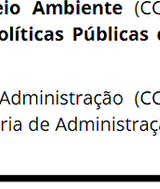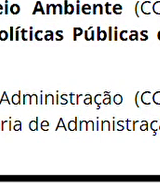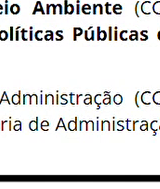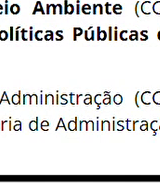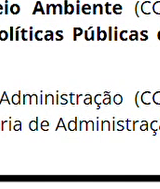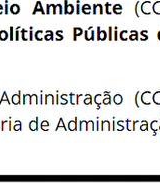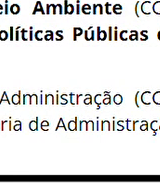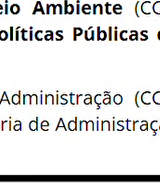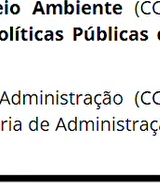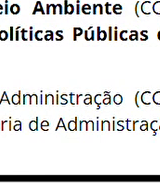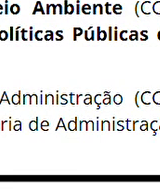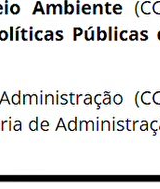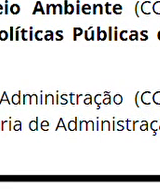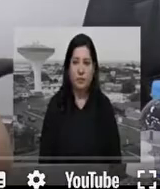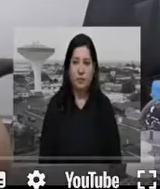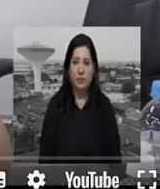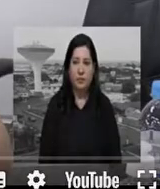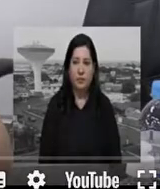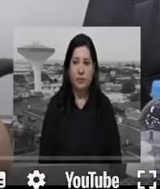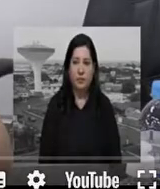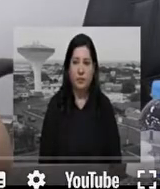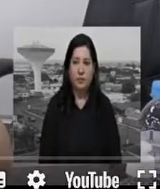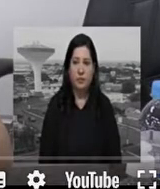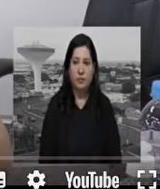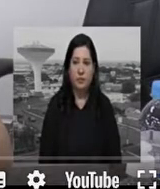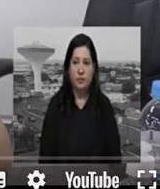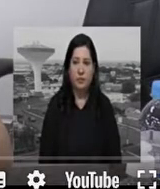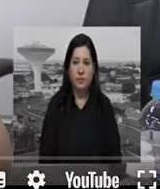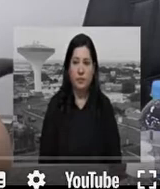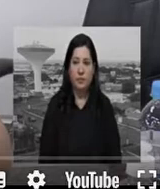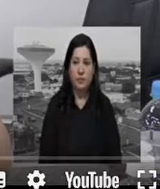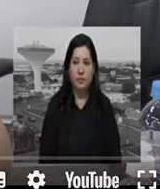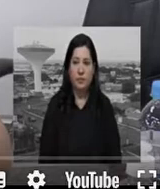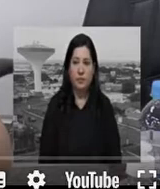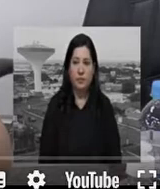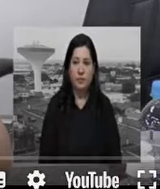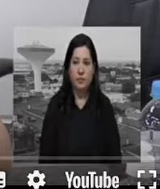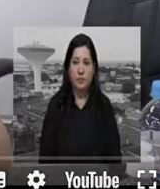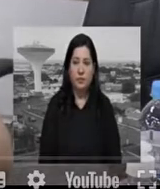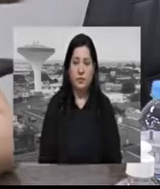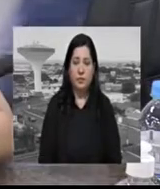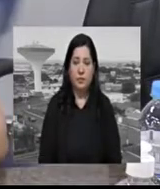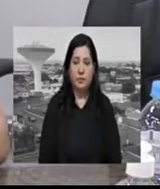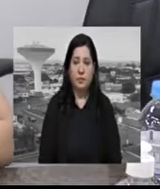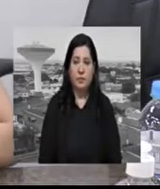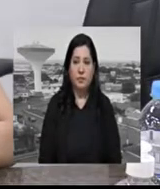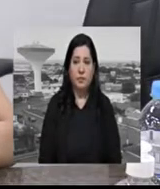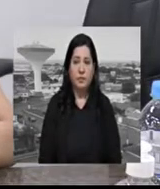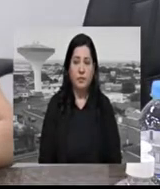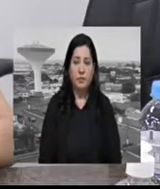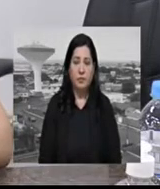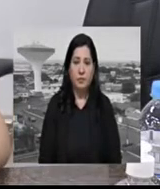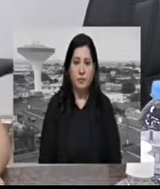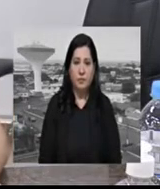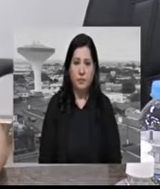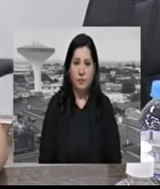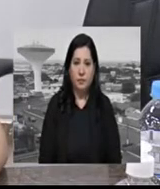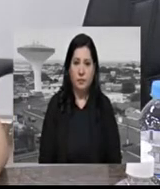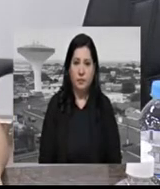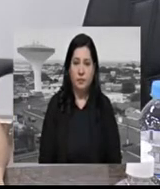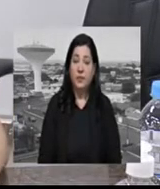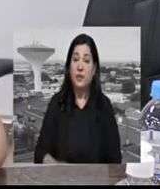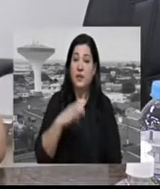questionado pela vereadora nós vamos ouvir uma fala aqui da a formação Quais são os